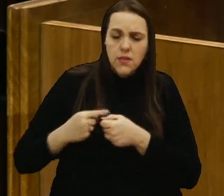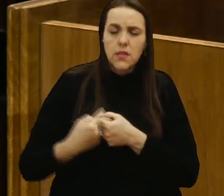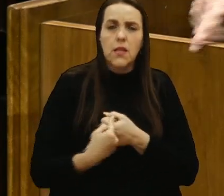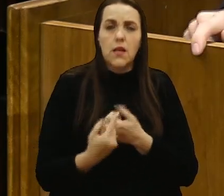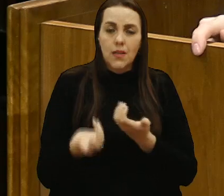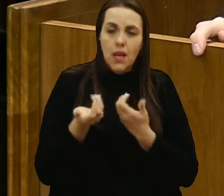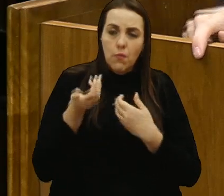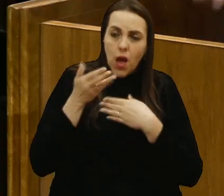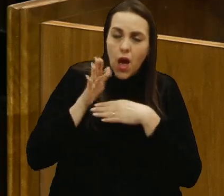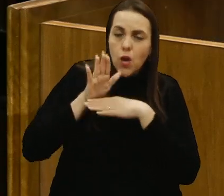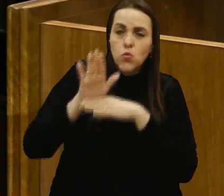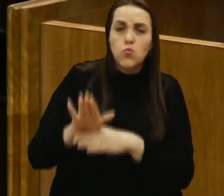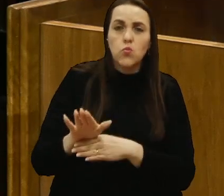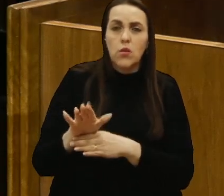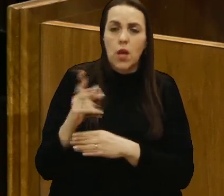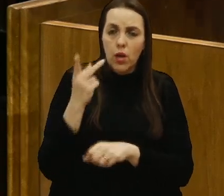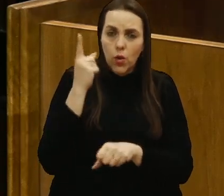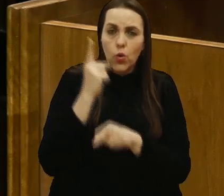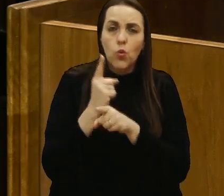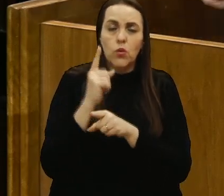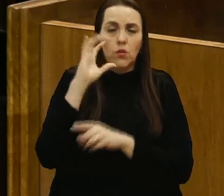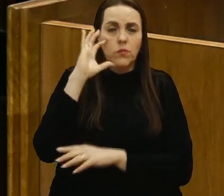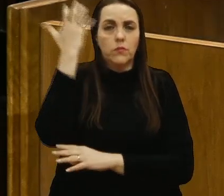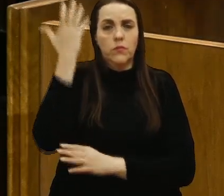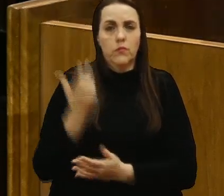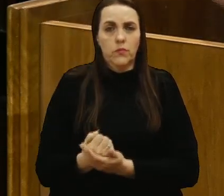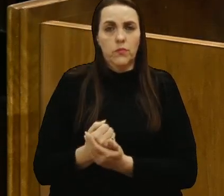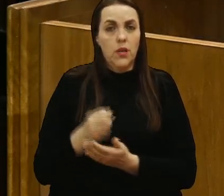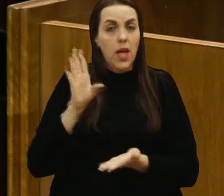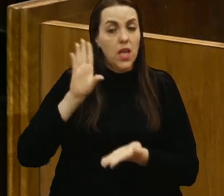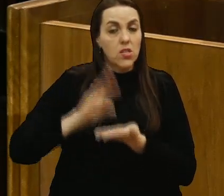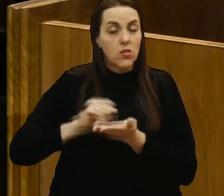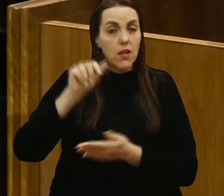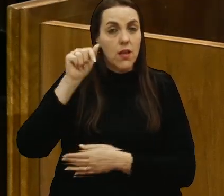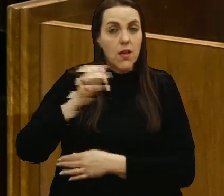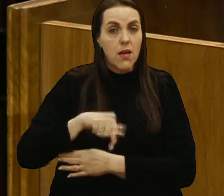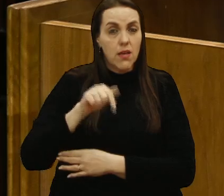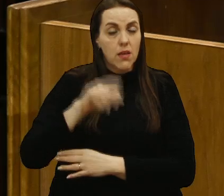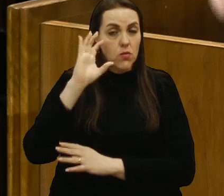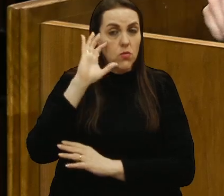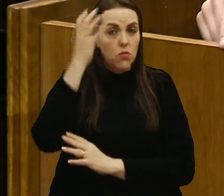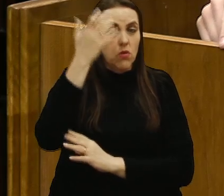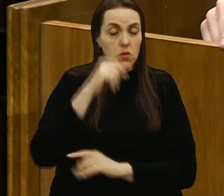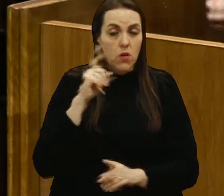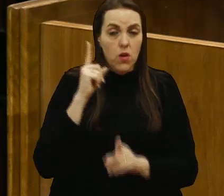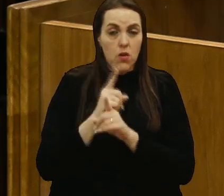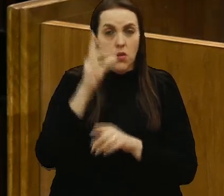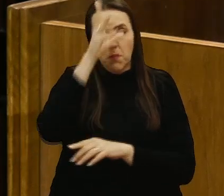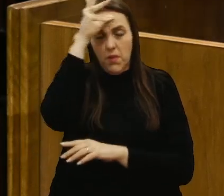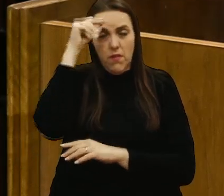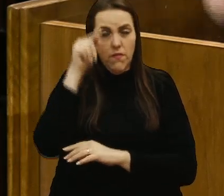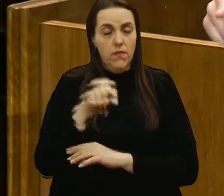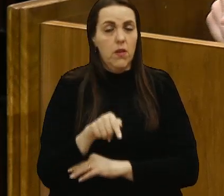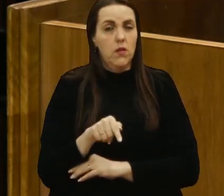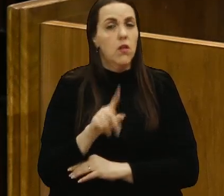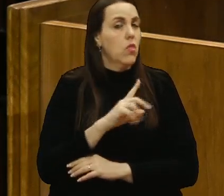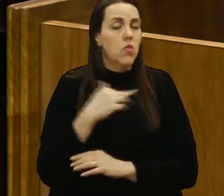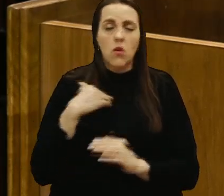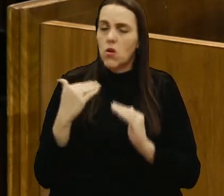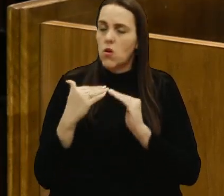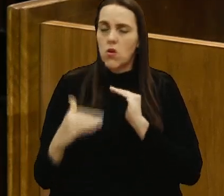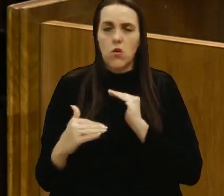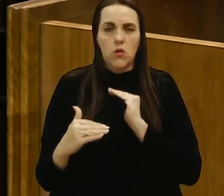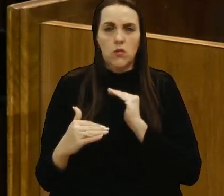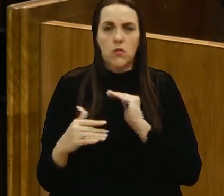a buscar a solução, mas o que tem que ficar registrado aqui é que essa foi a solução encontrada pelo prefeito municipal. Nós não concordamos e